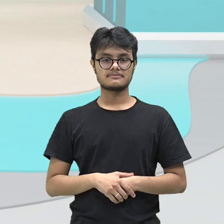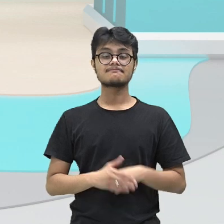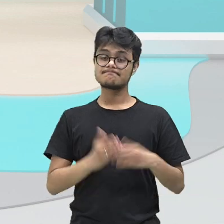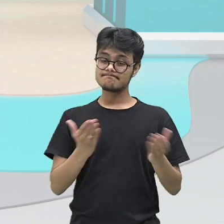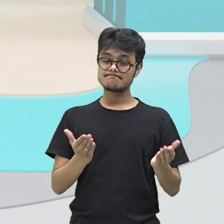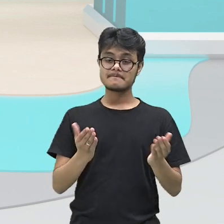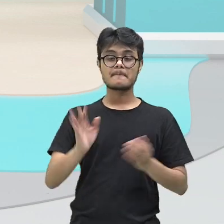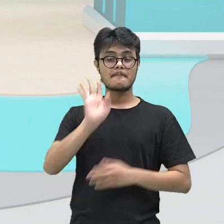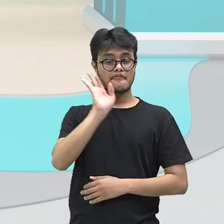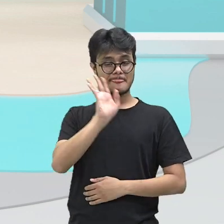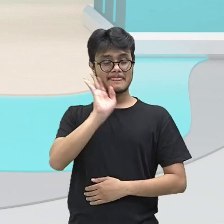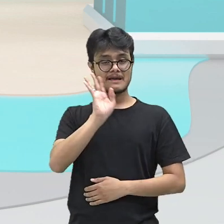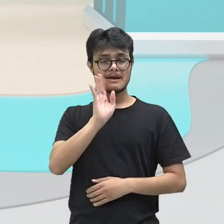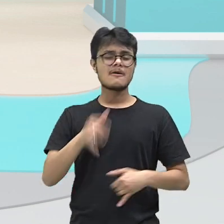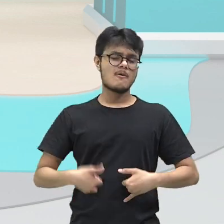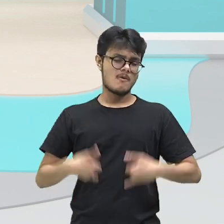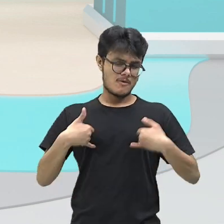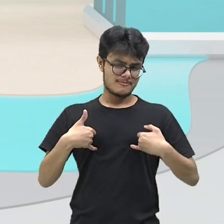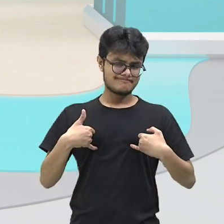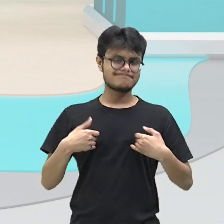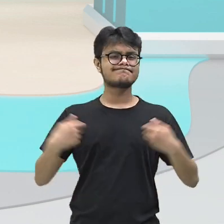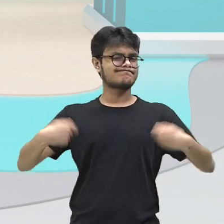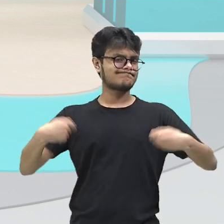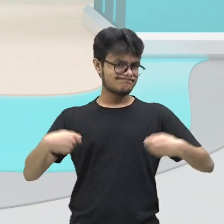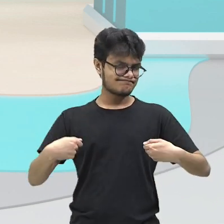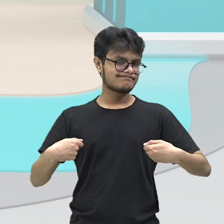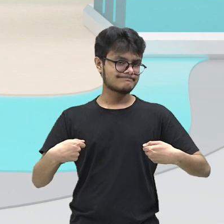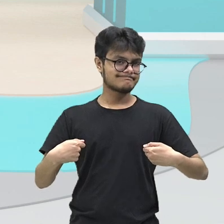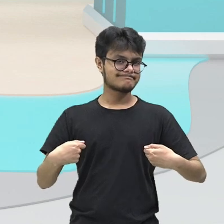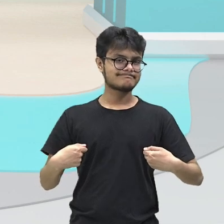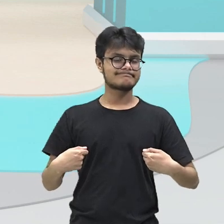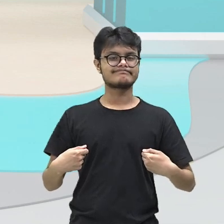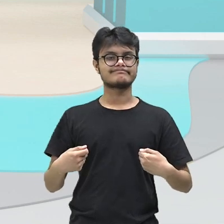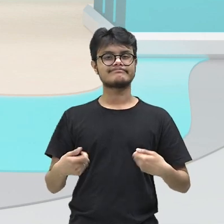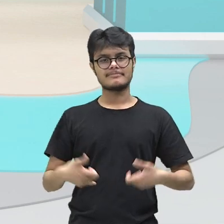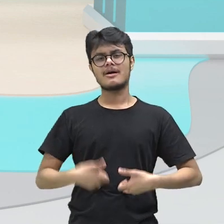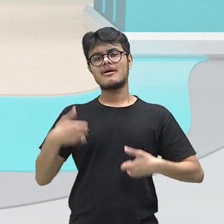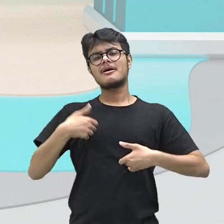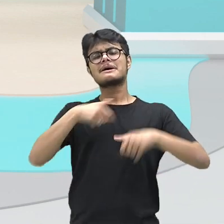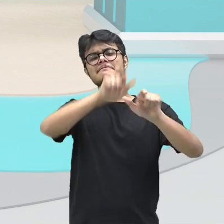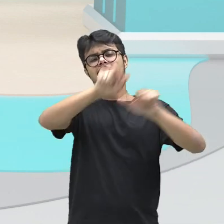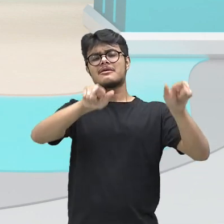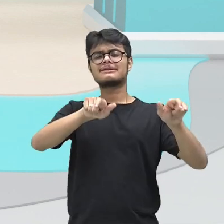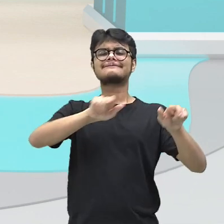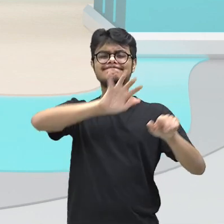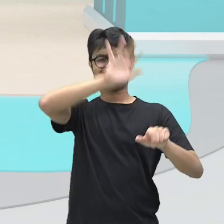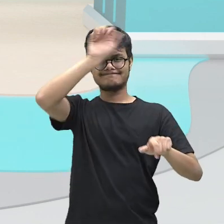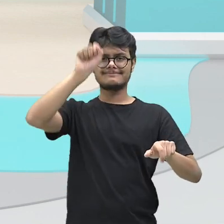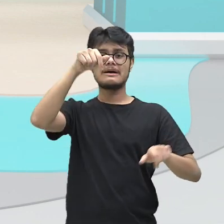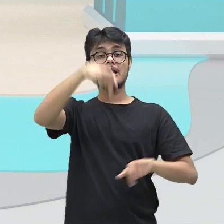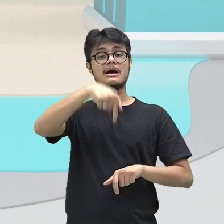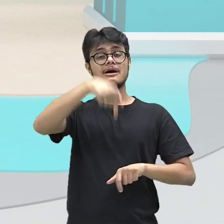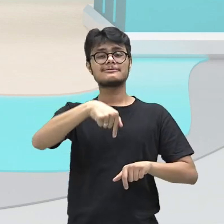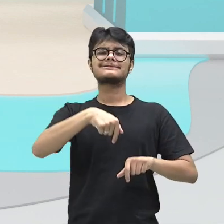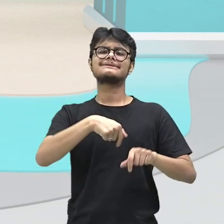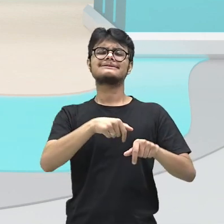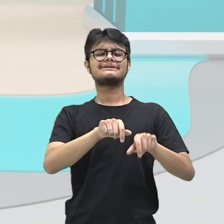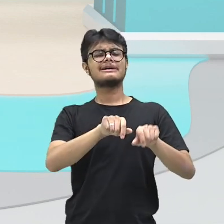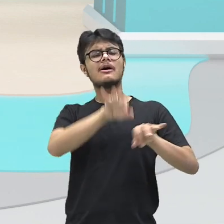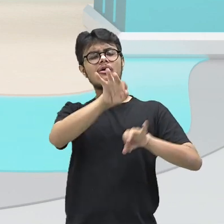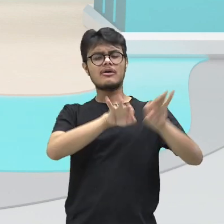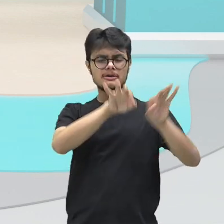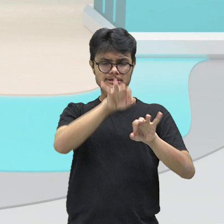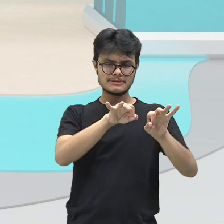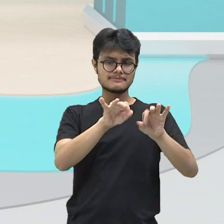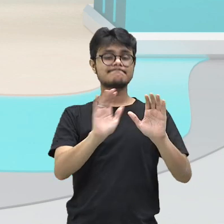olha só que orgulho a gente precisa ter, né? Das pessoas, dos amazonenses que estão ali envolvidos na produção do Festival